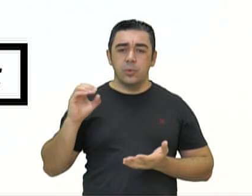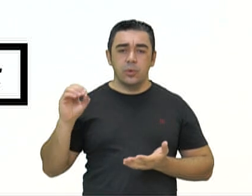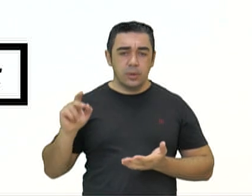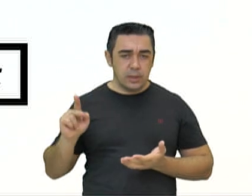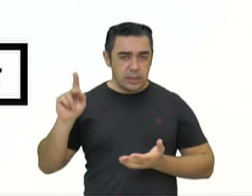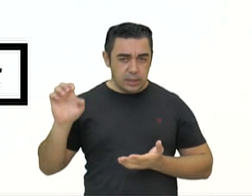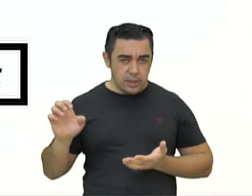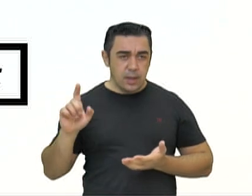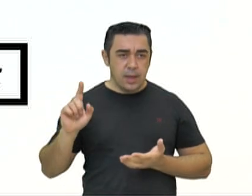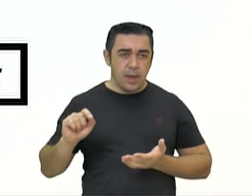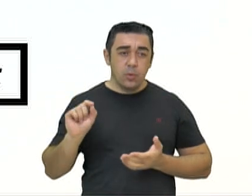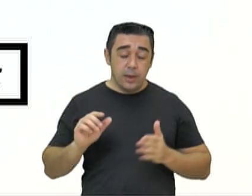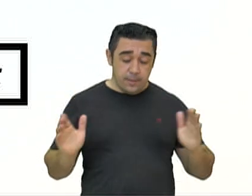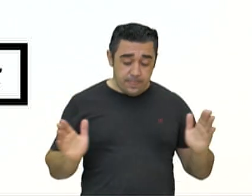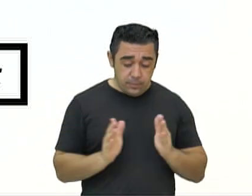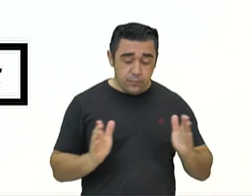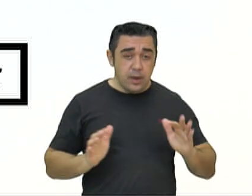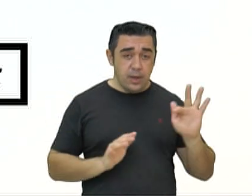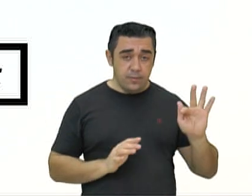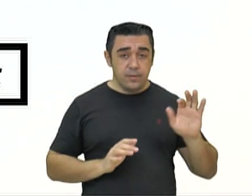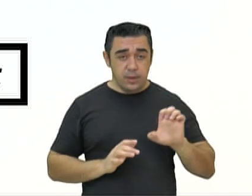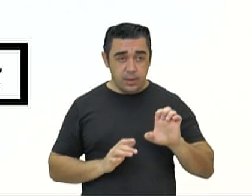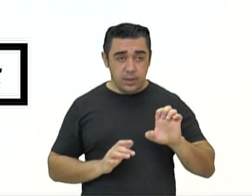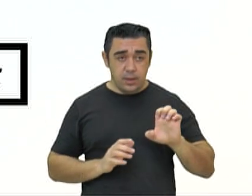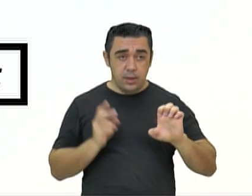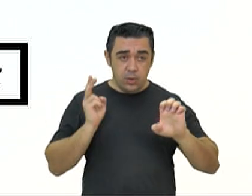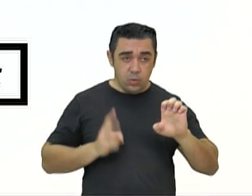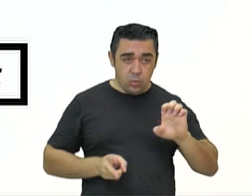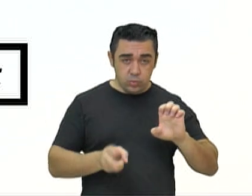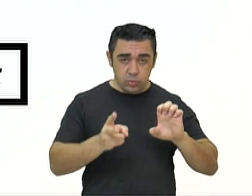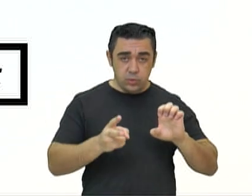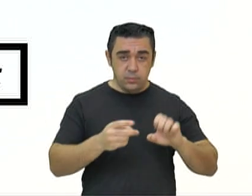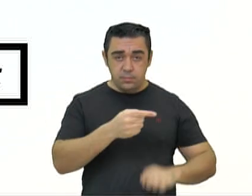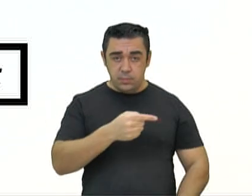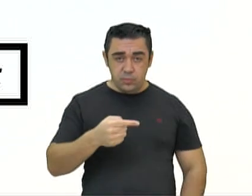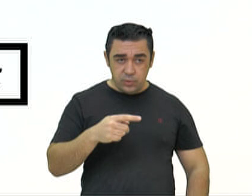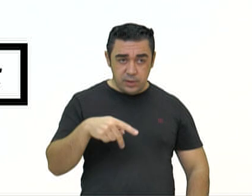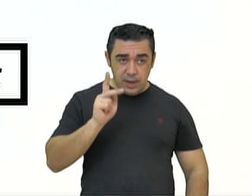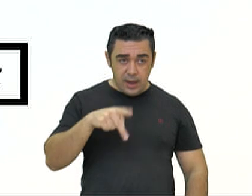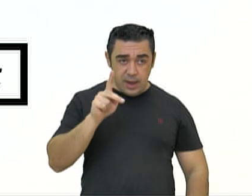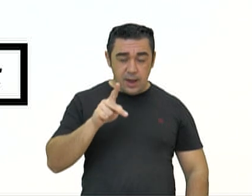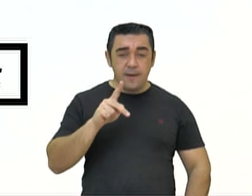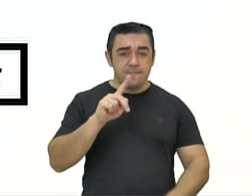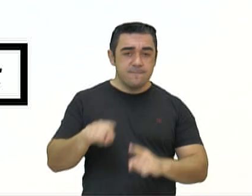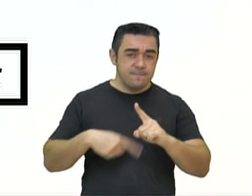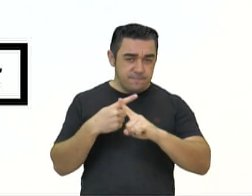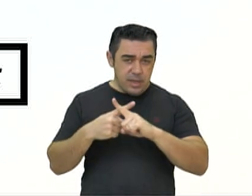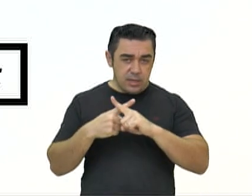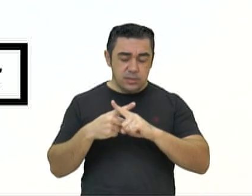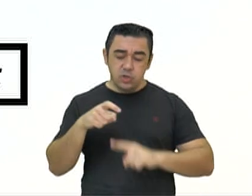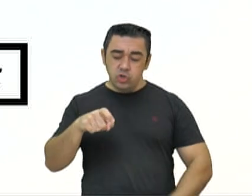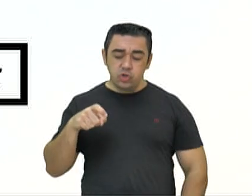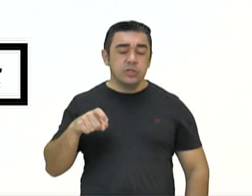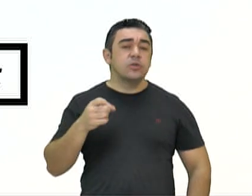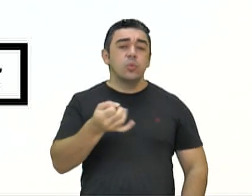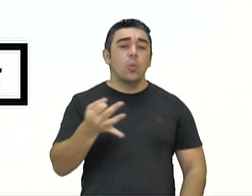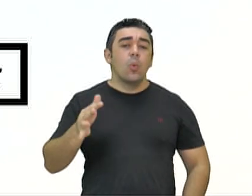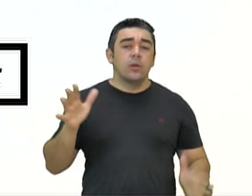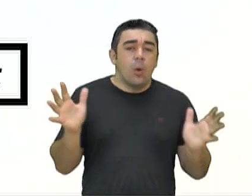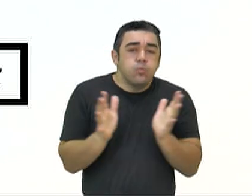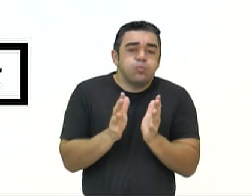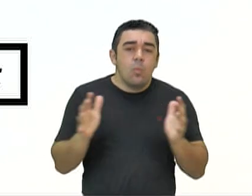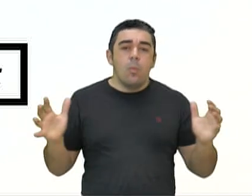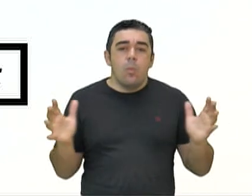que a força elástica é igual a uma constante vezes a sua deformação, certo? Ou